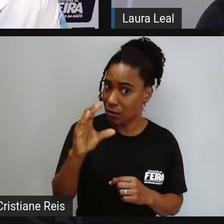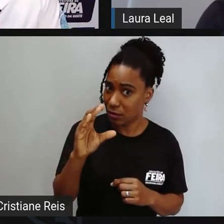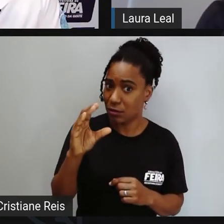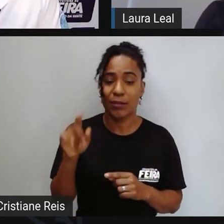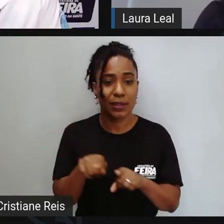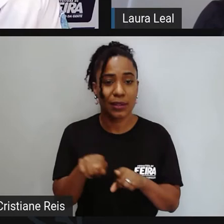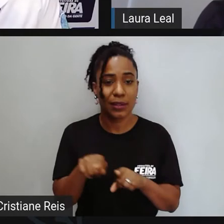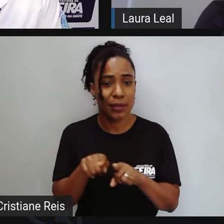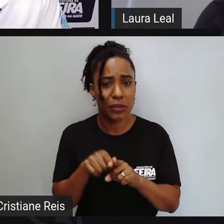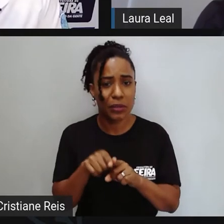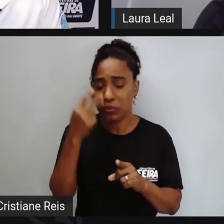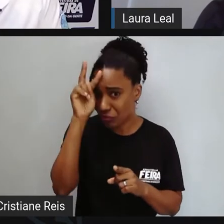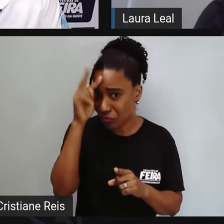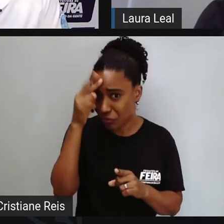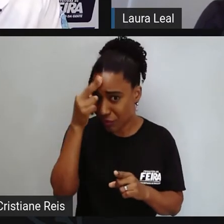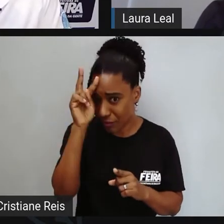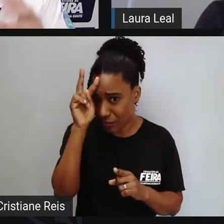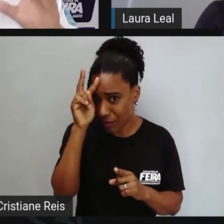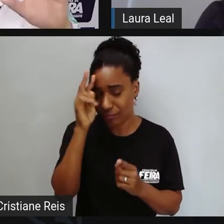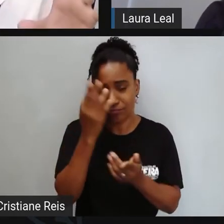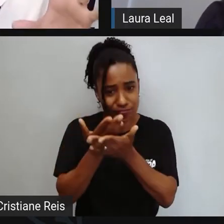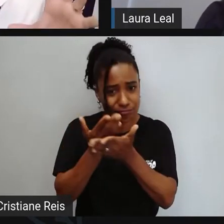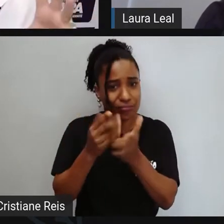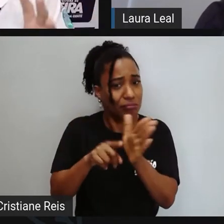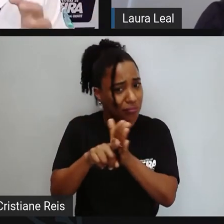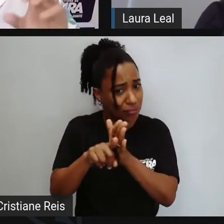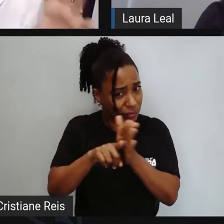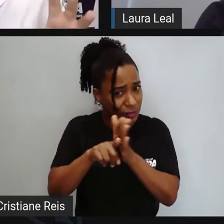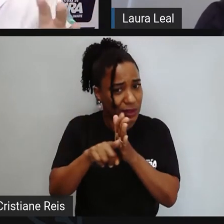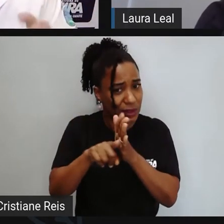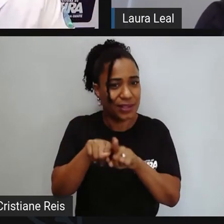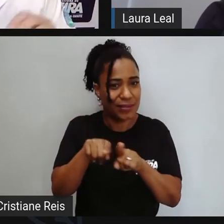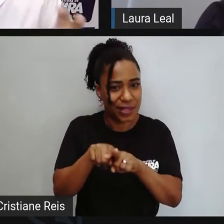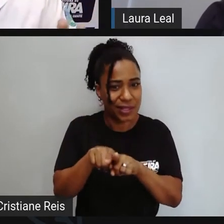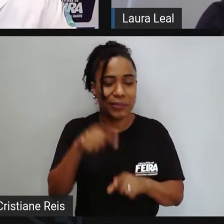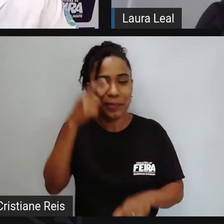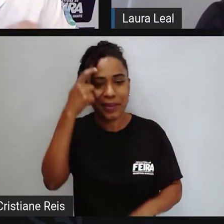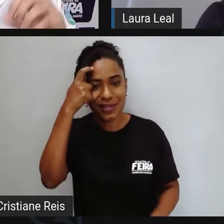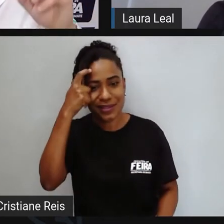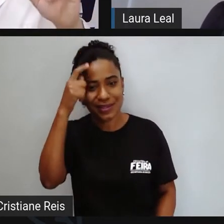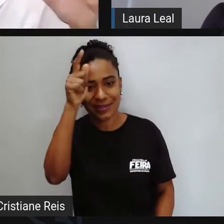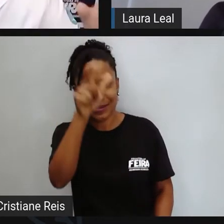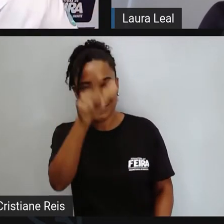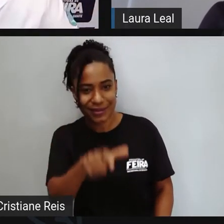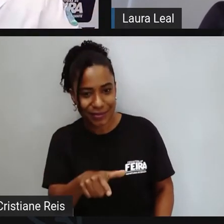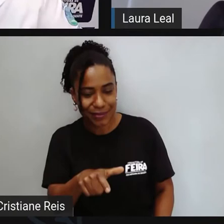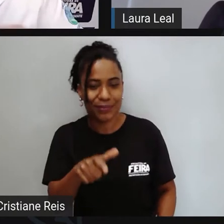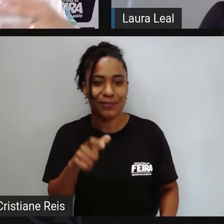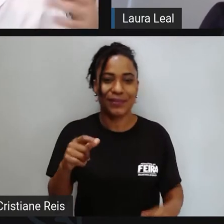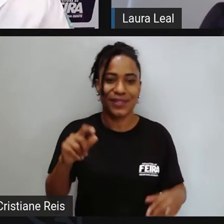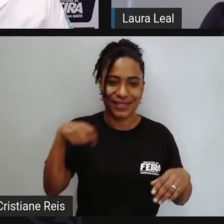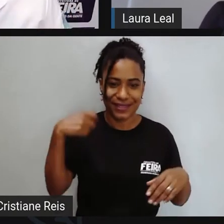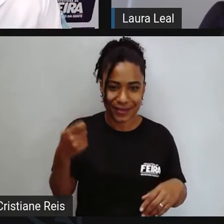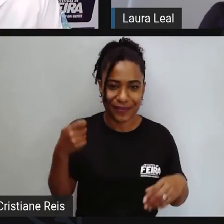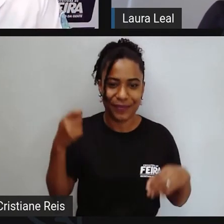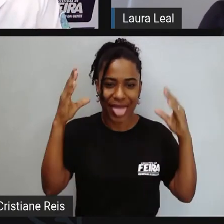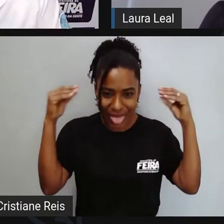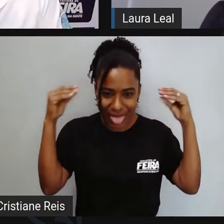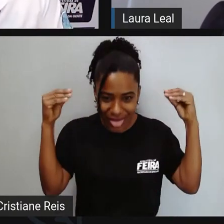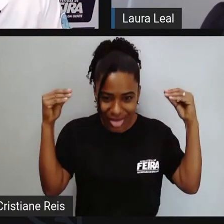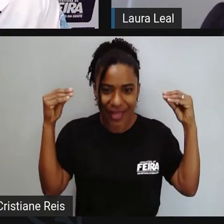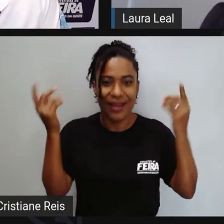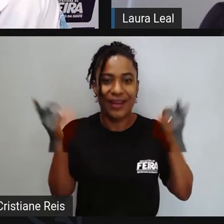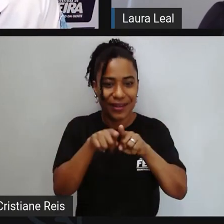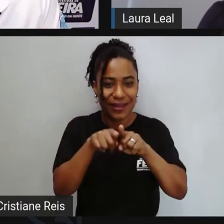áreas, né? A gente vê essa imagem do masculino, de Einstein, de Freud, e não de